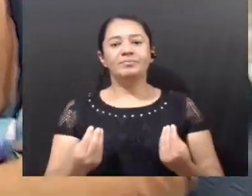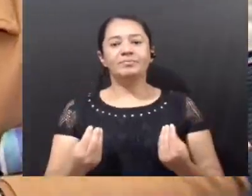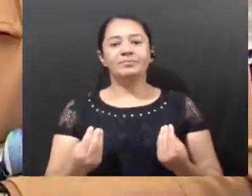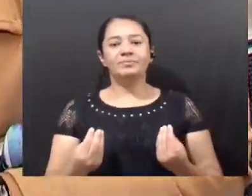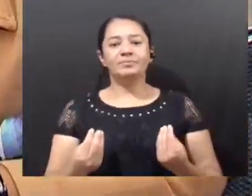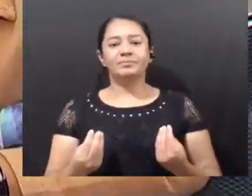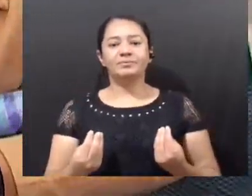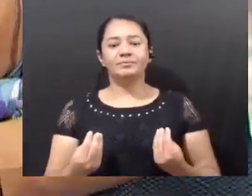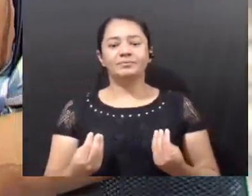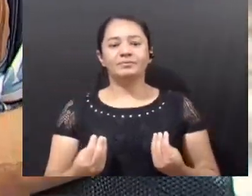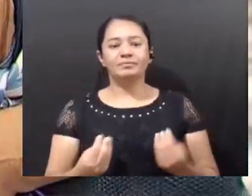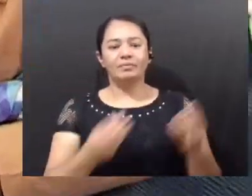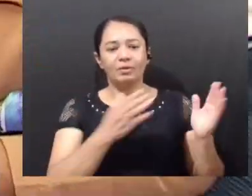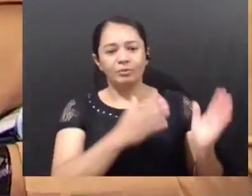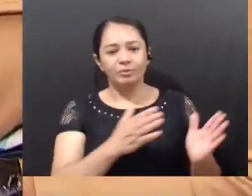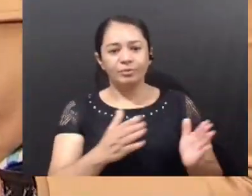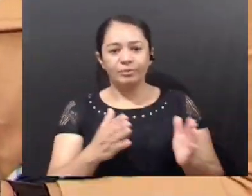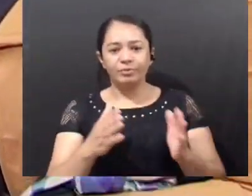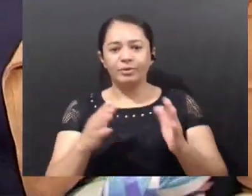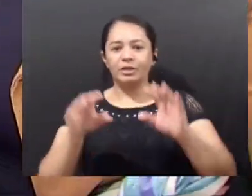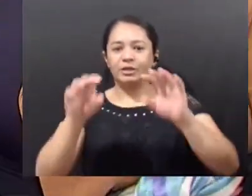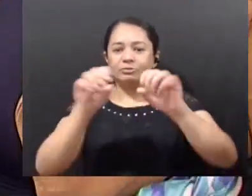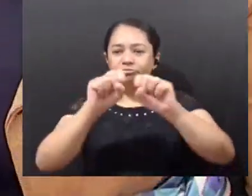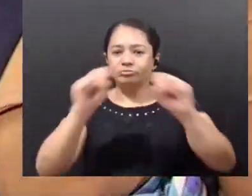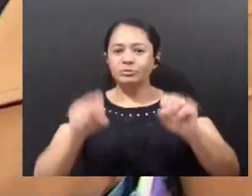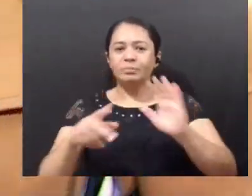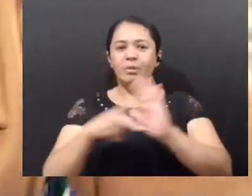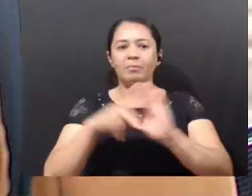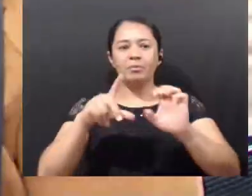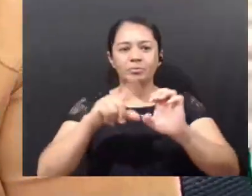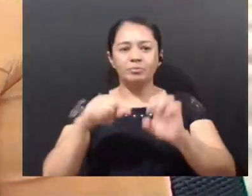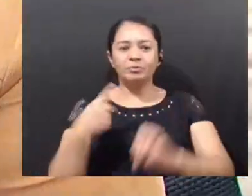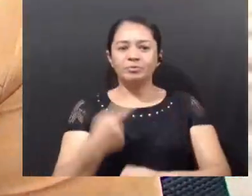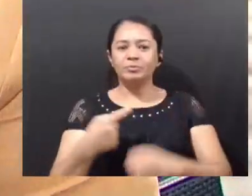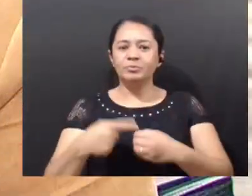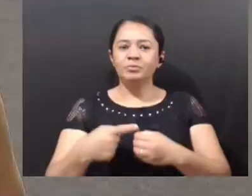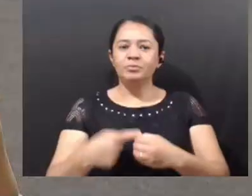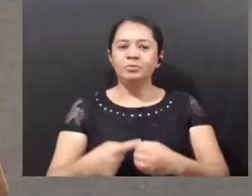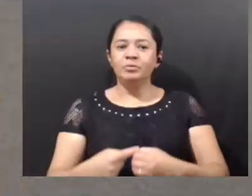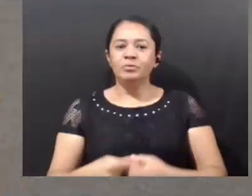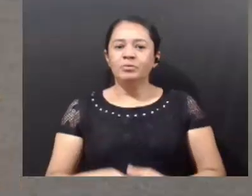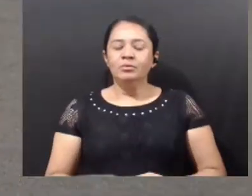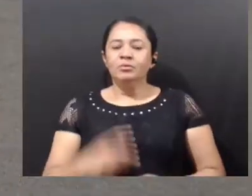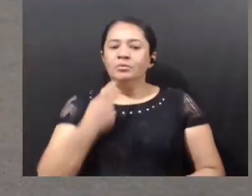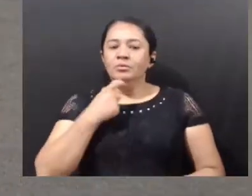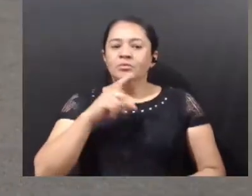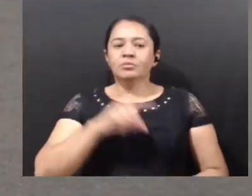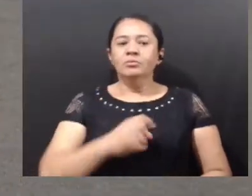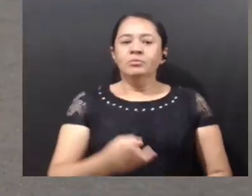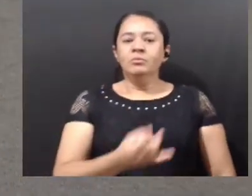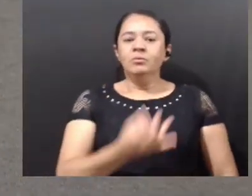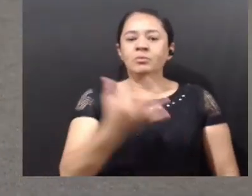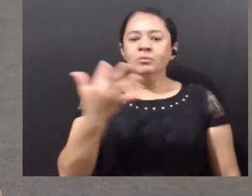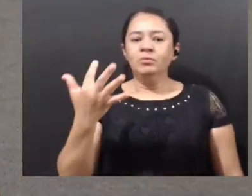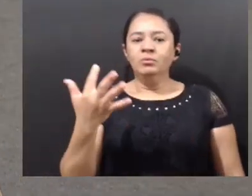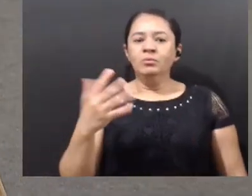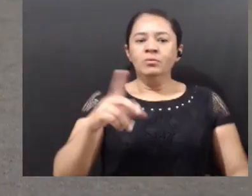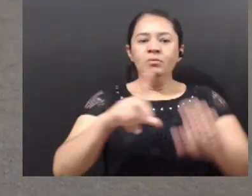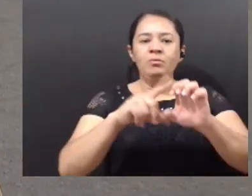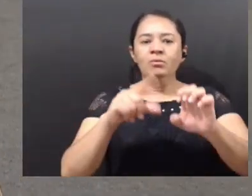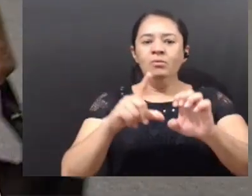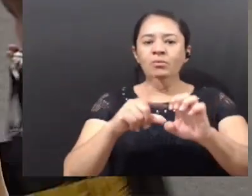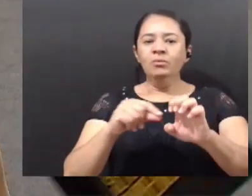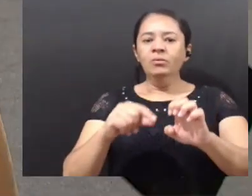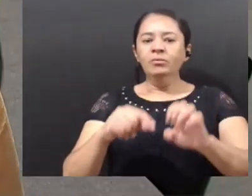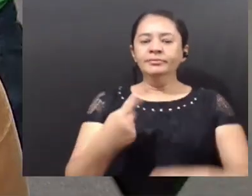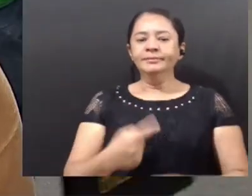tramitar nesse ecossistema do empreendedorismo em nossa cidade? Campinas tem uma quantidade muito grande de empreendedores e a gente percebe que esses